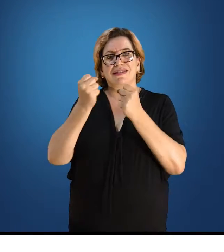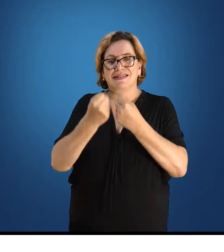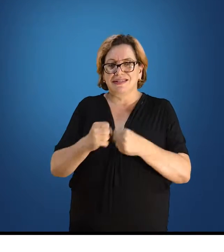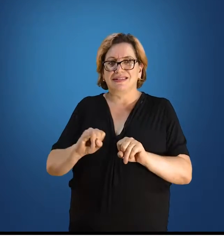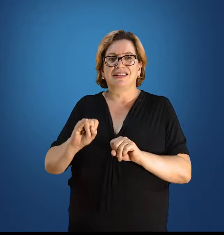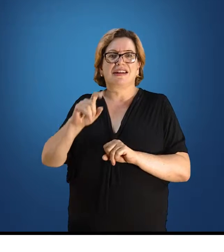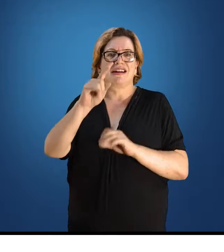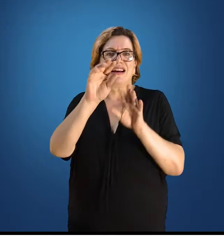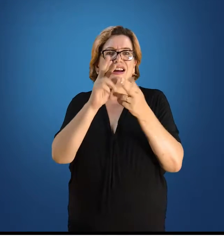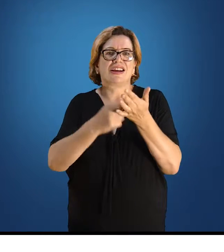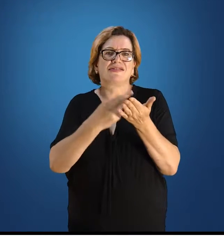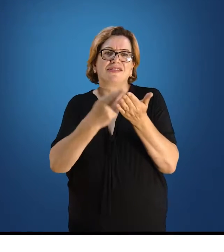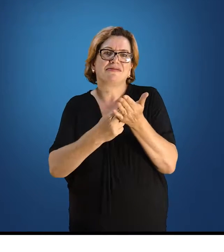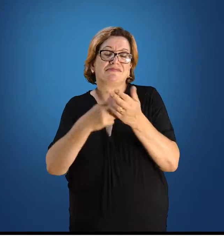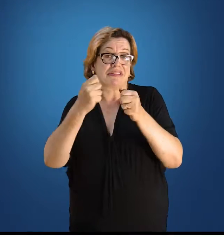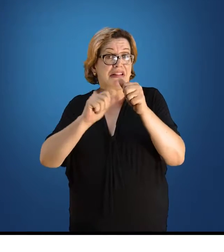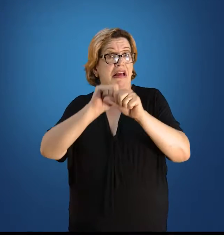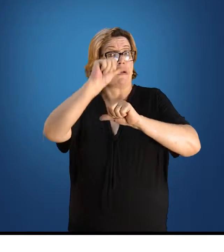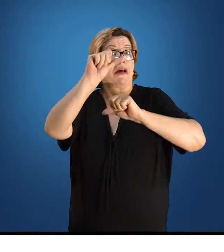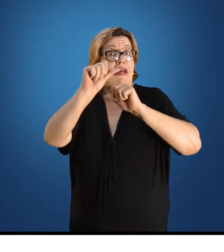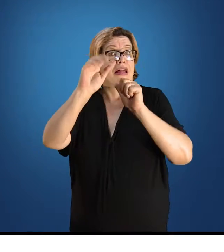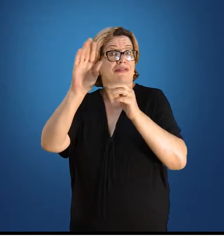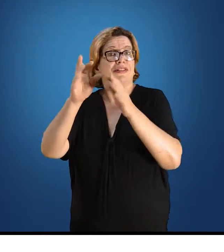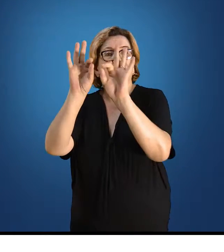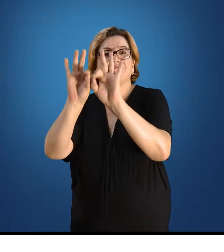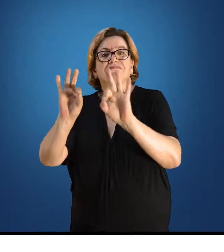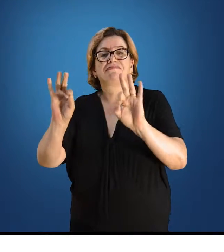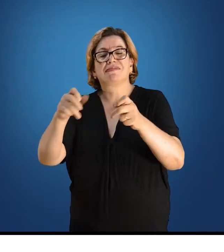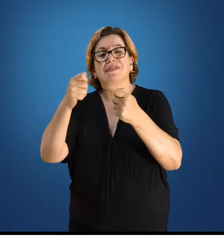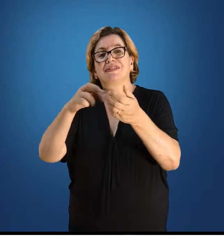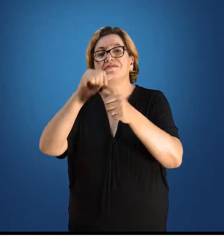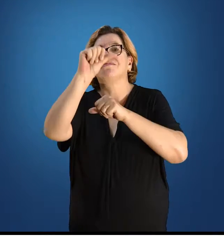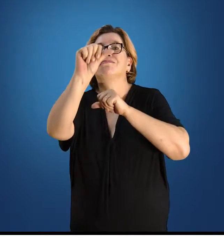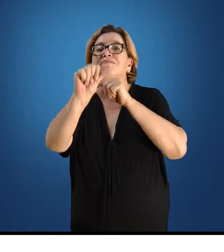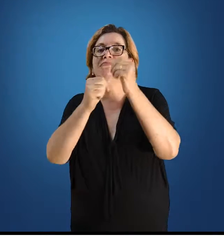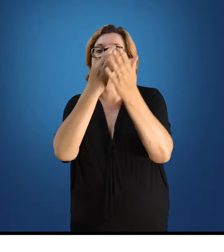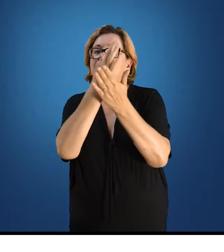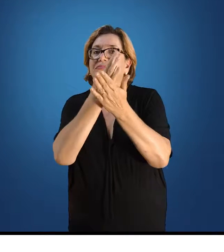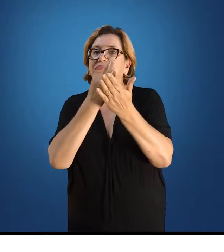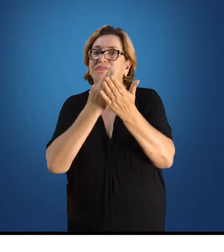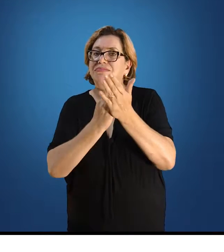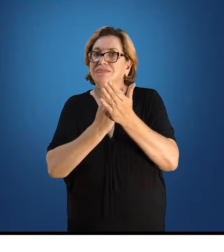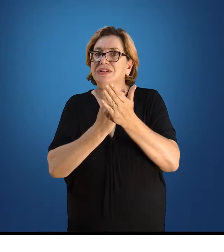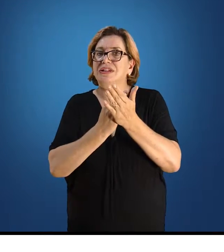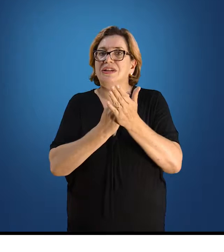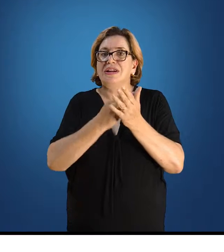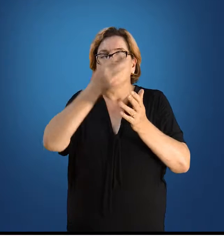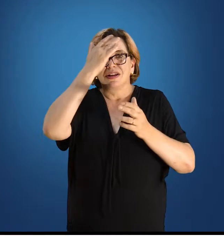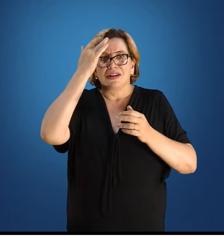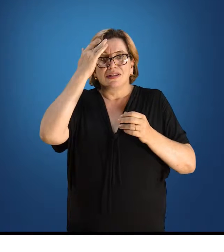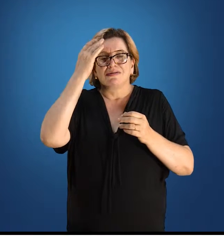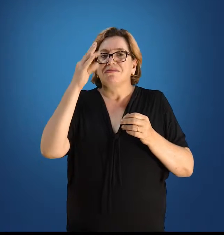você tem que modificar seu texto de forma a atingir esse público menos especializado.